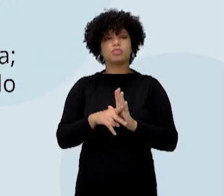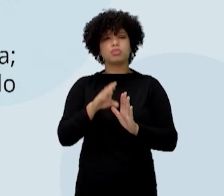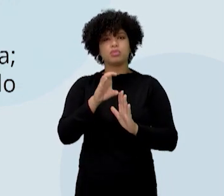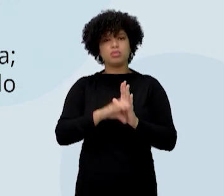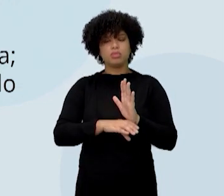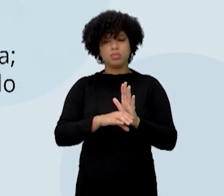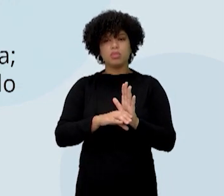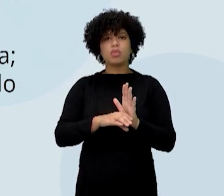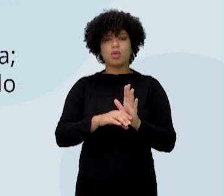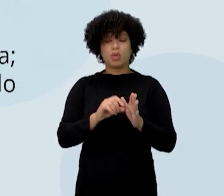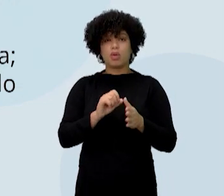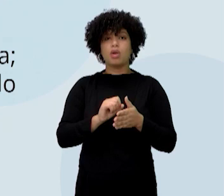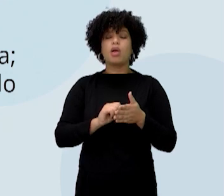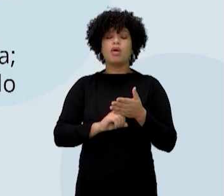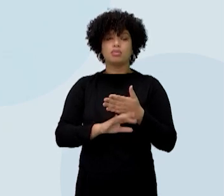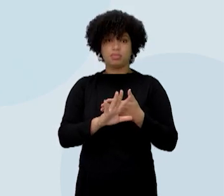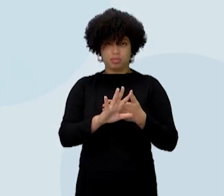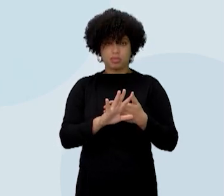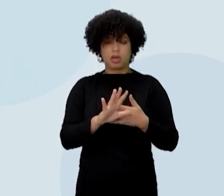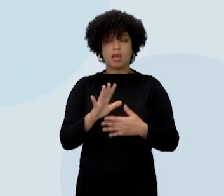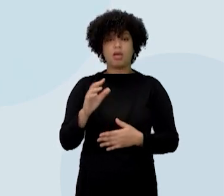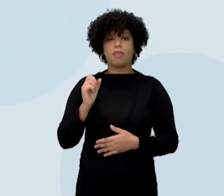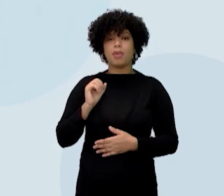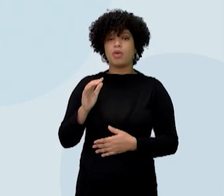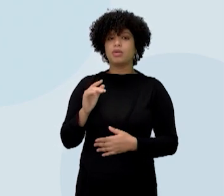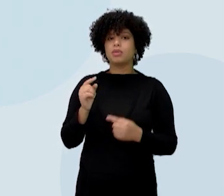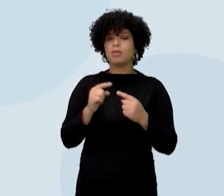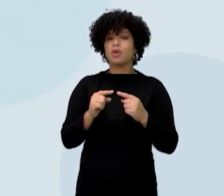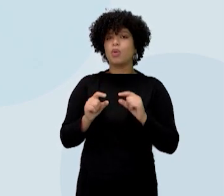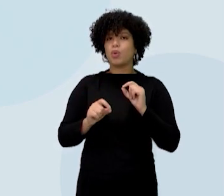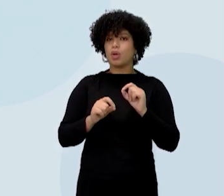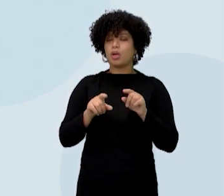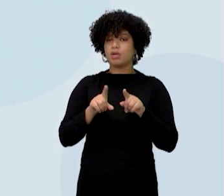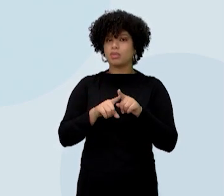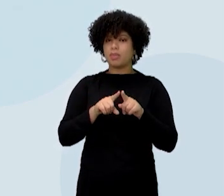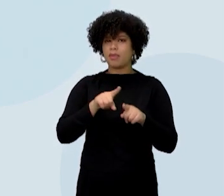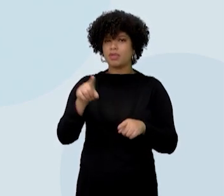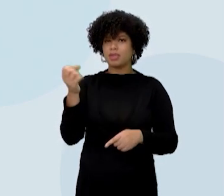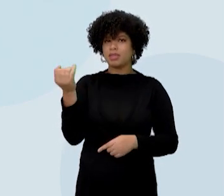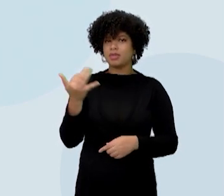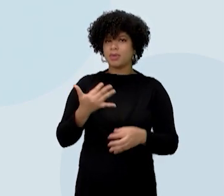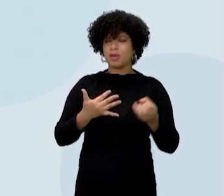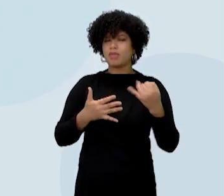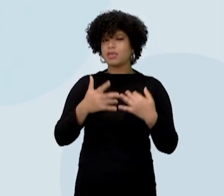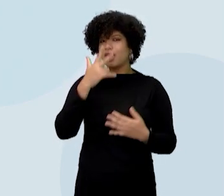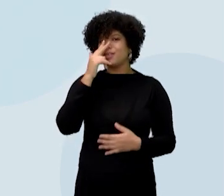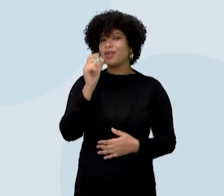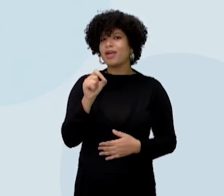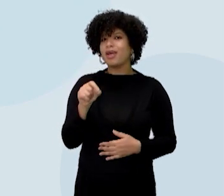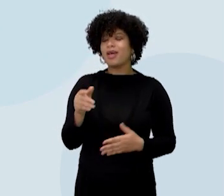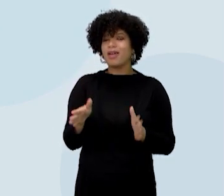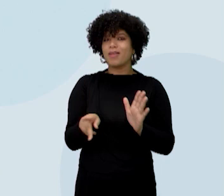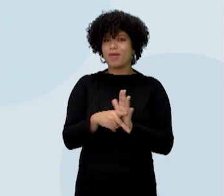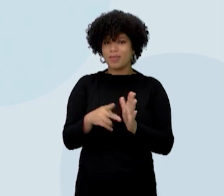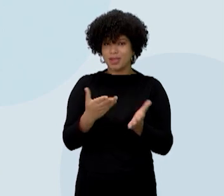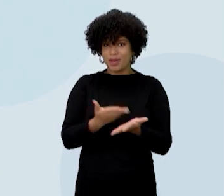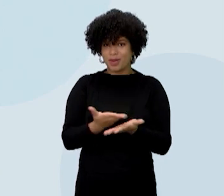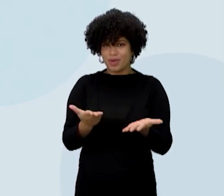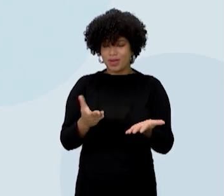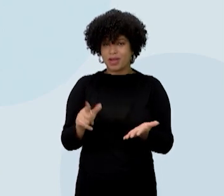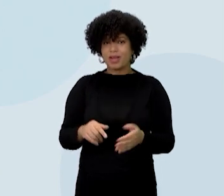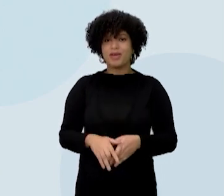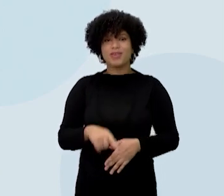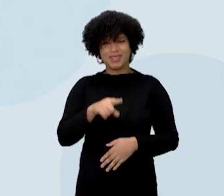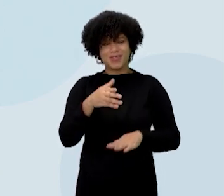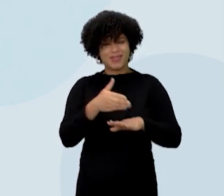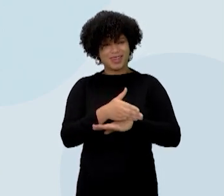em que a nossa aula está inserida. E aí, né, para vocês, conte aí, né, o que você achou da nossa aula, né,